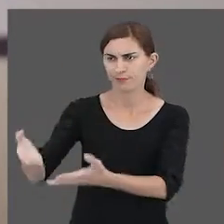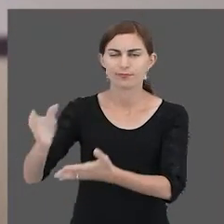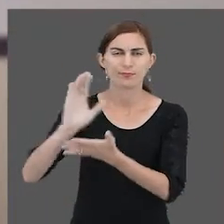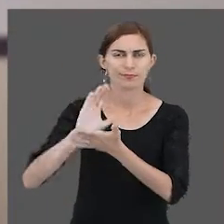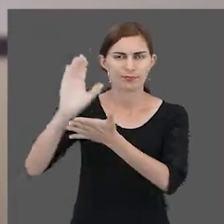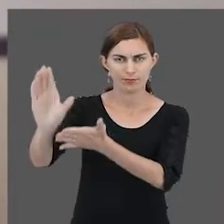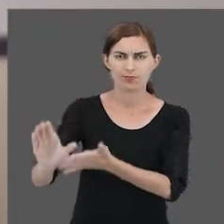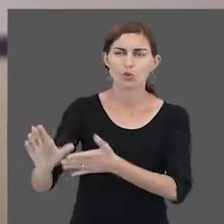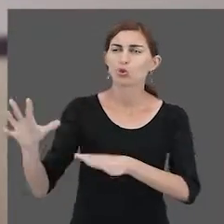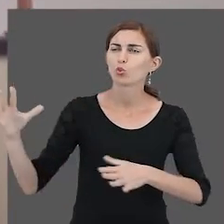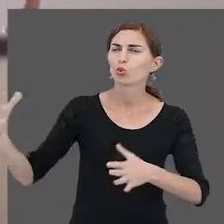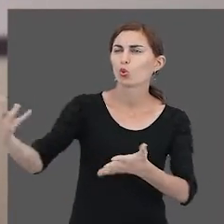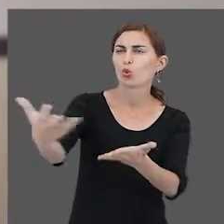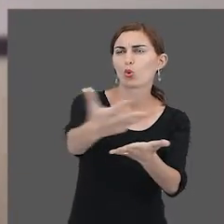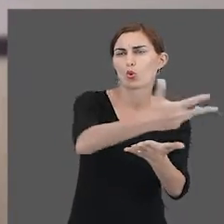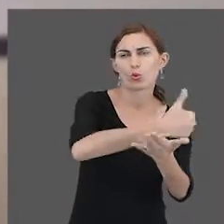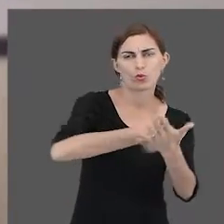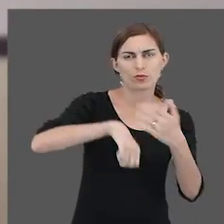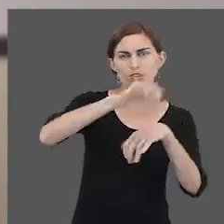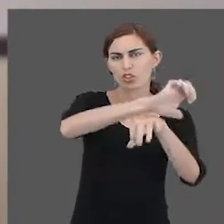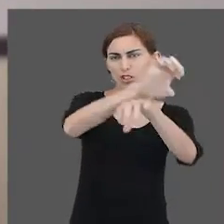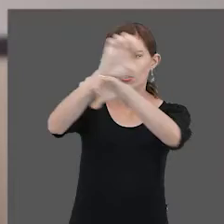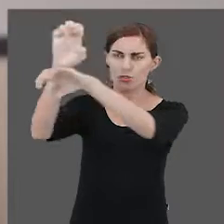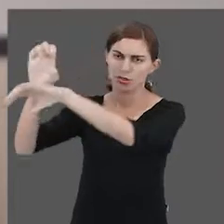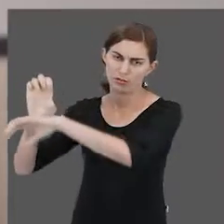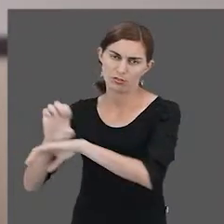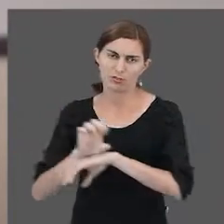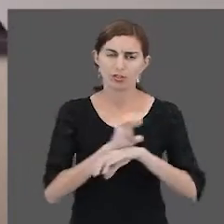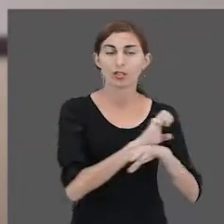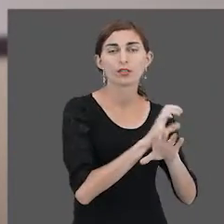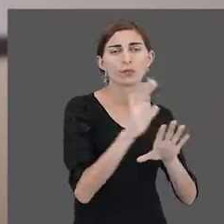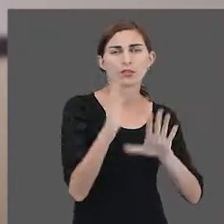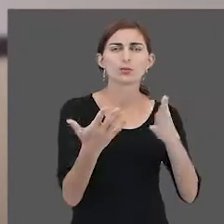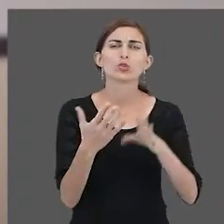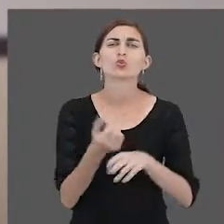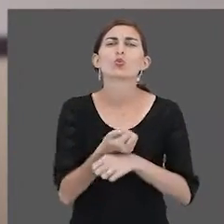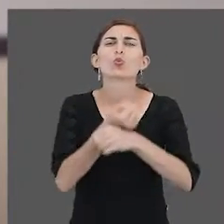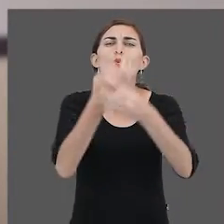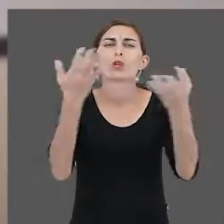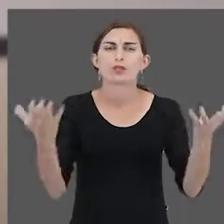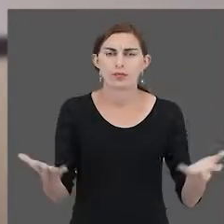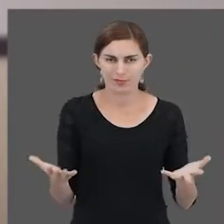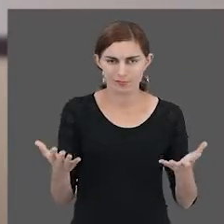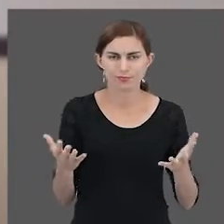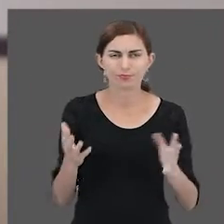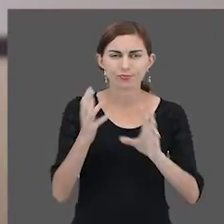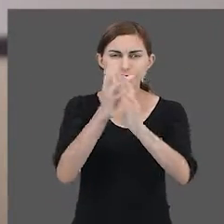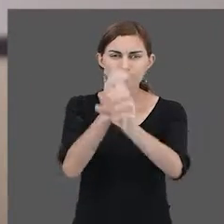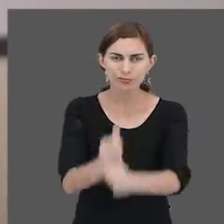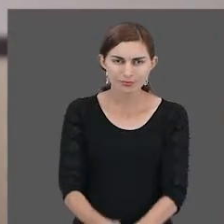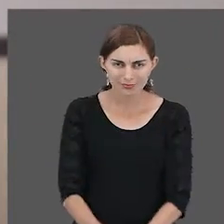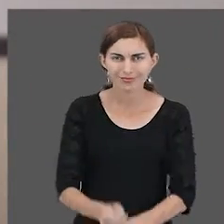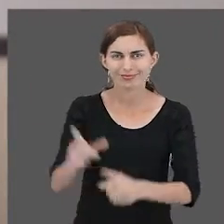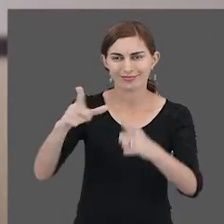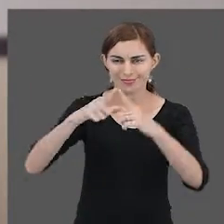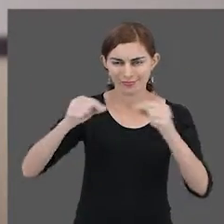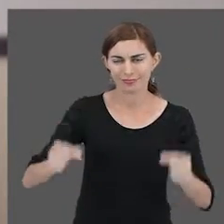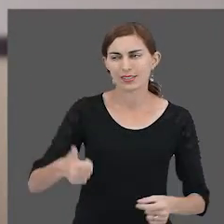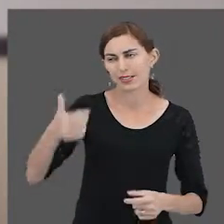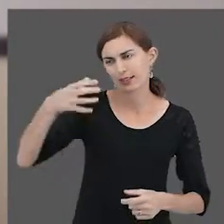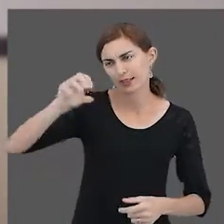considerando a arrecadação de todos os estados, a arrecadação vai dar tanto. Esse é o montante do Fundeb. Então, a União vai entrar